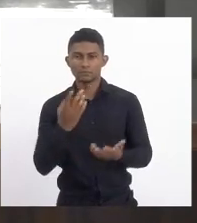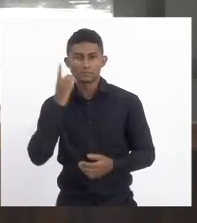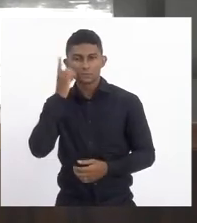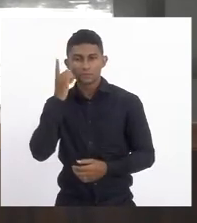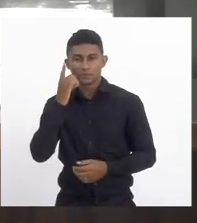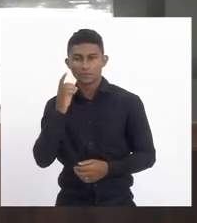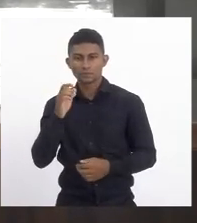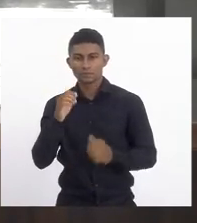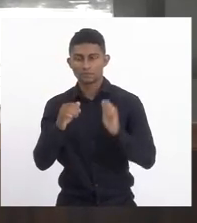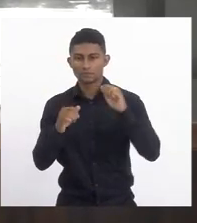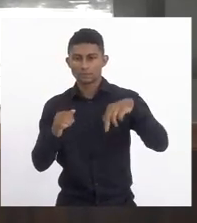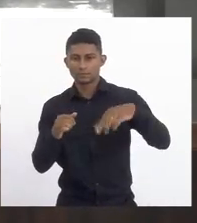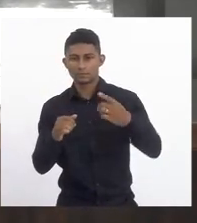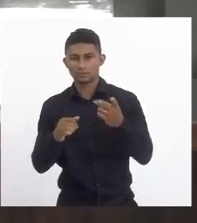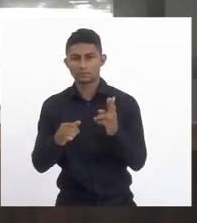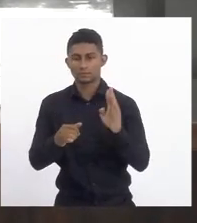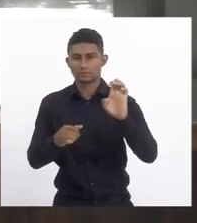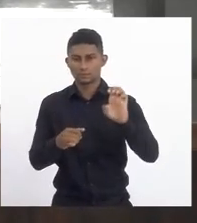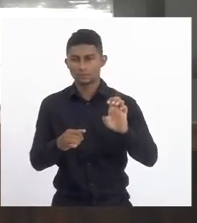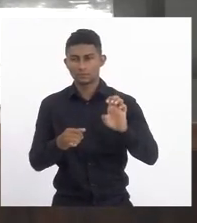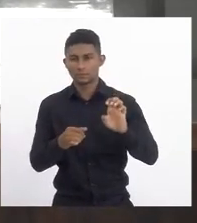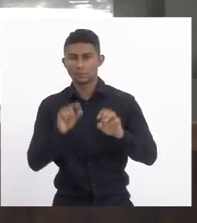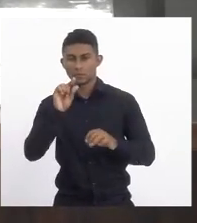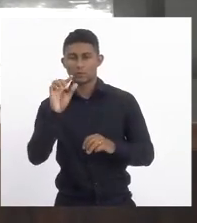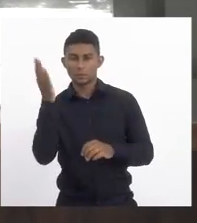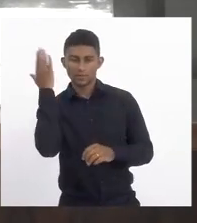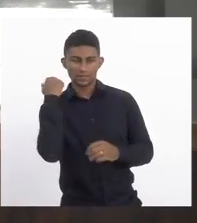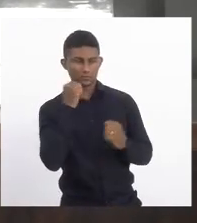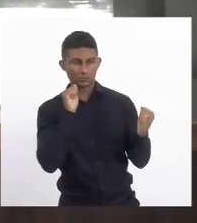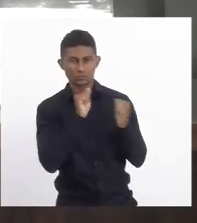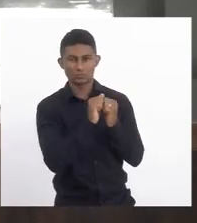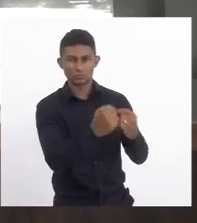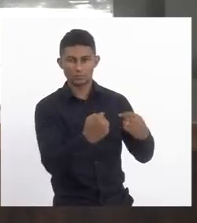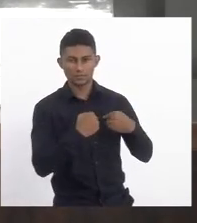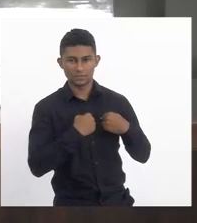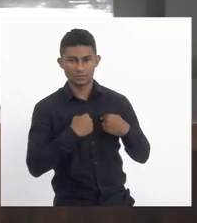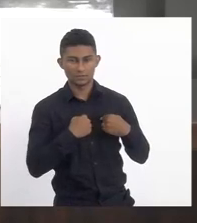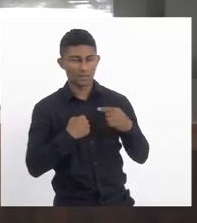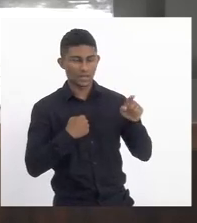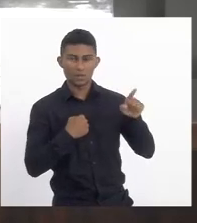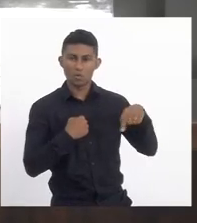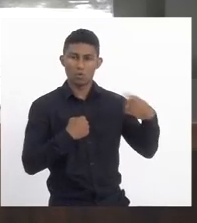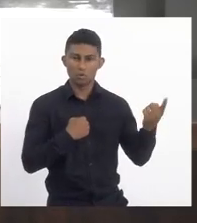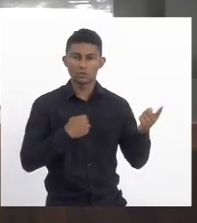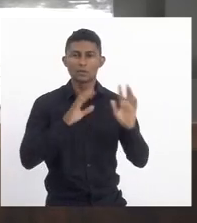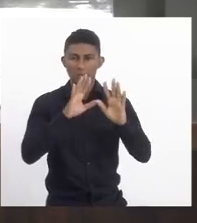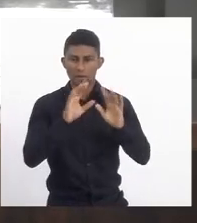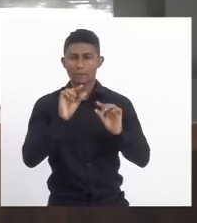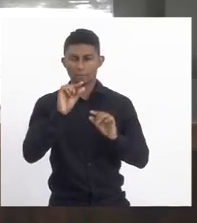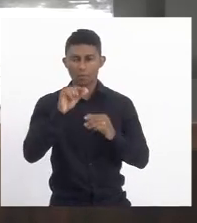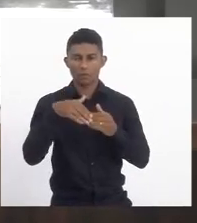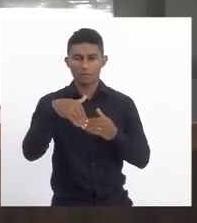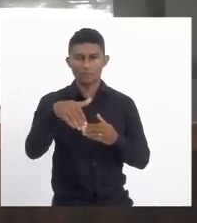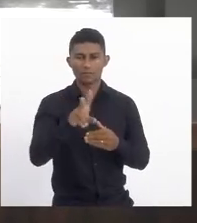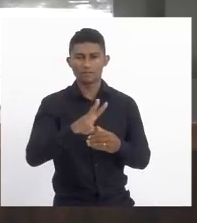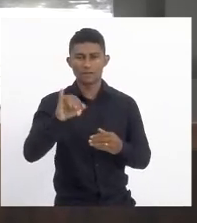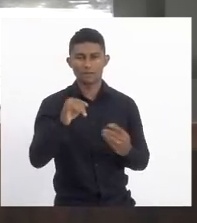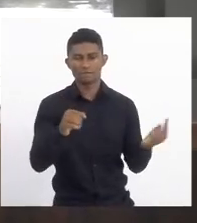Correia esteve até há pouco comigo, está numa cerimônia, mas já ele vai estar chegando.